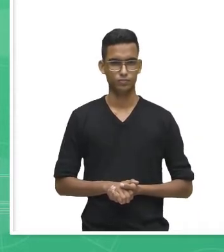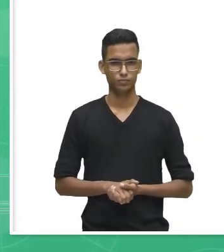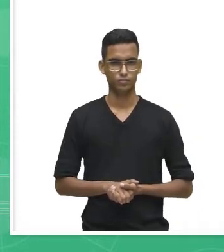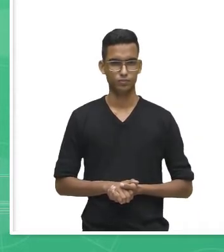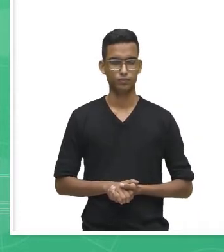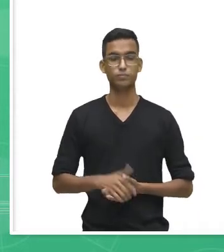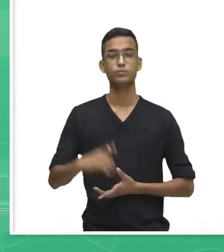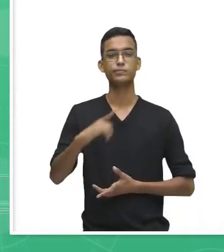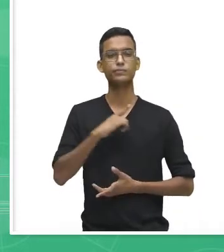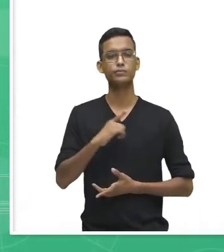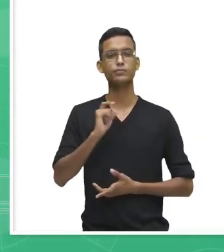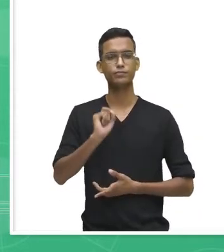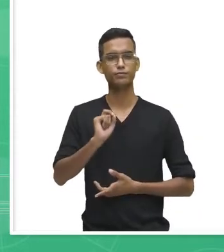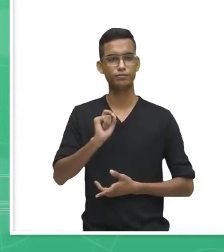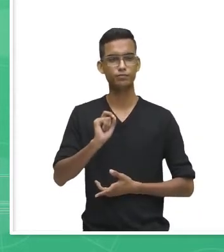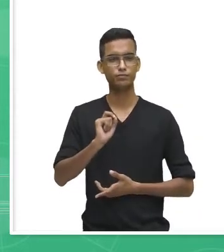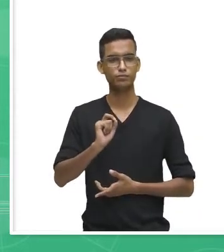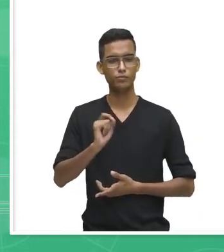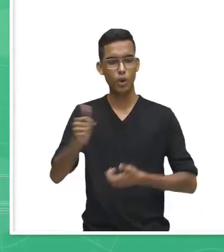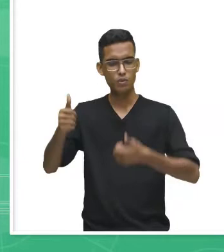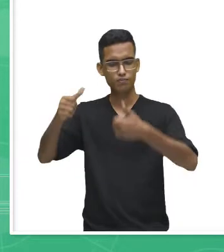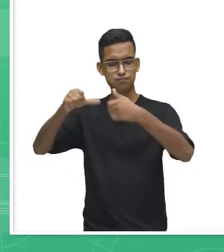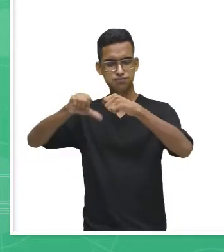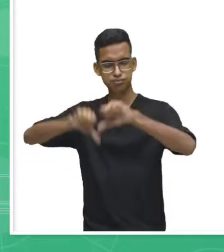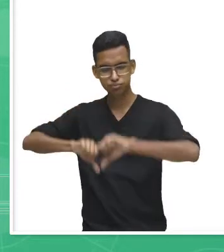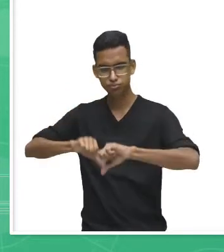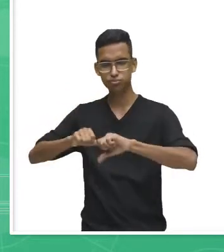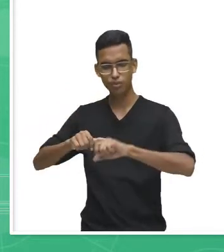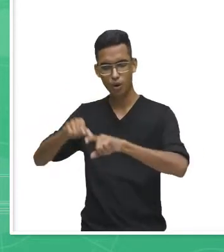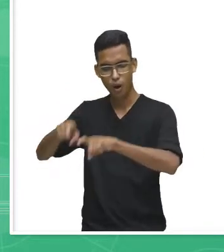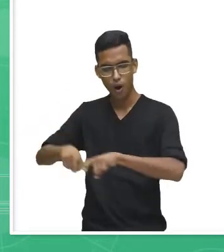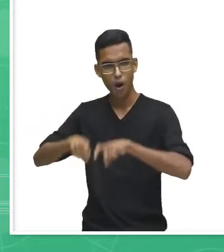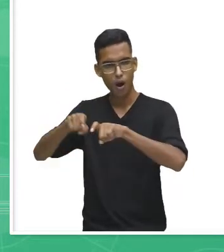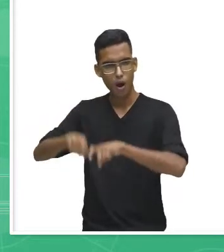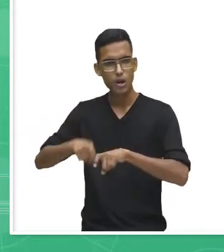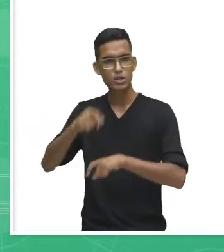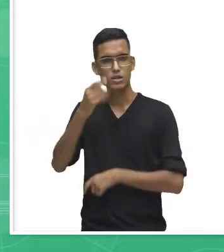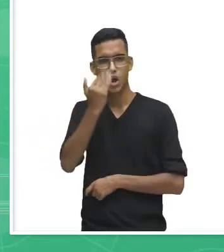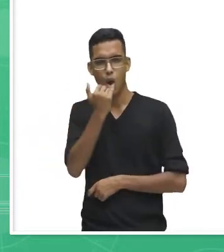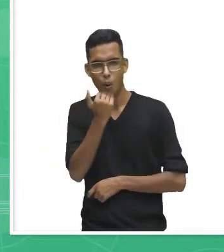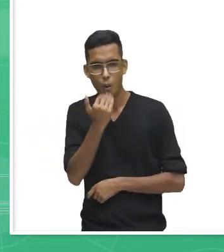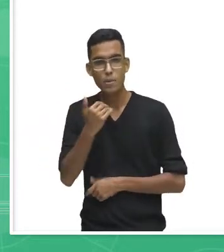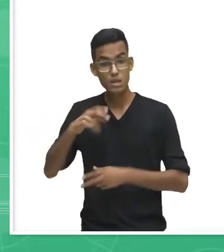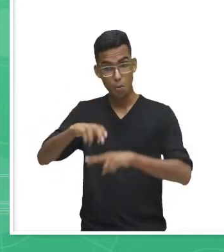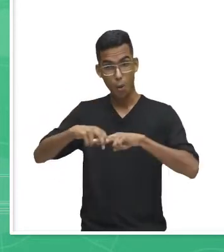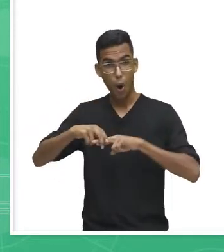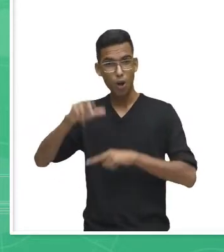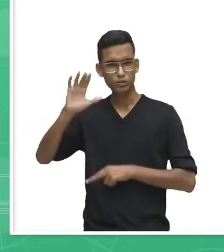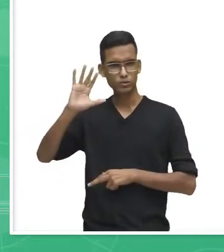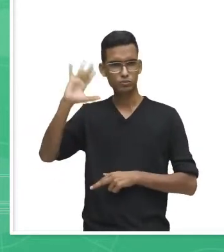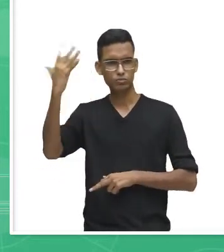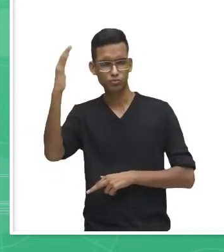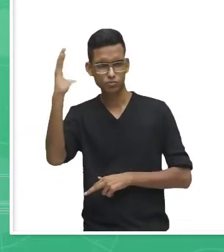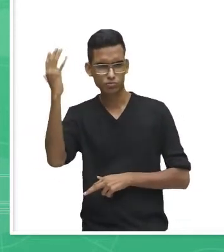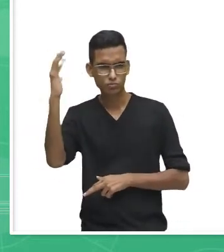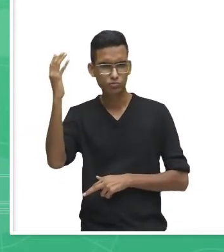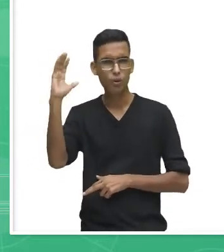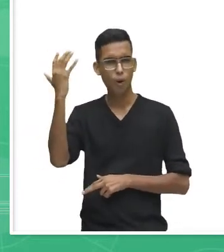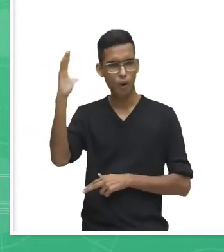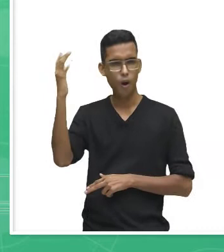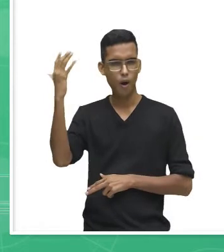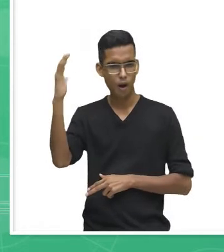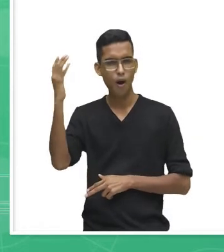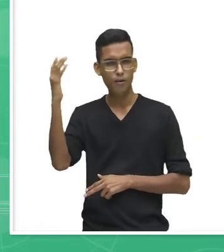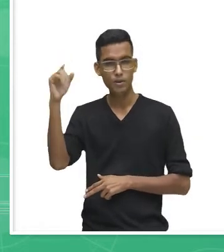produção de alimentos. Isso mesmo, devido a questões climáticas. E isso vai influenciar diretamente, é